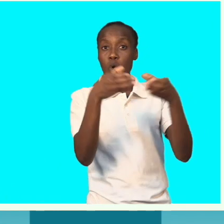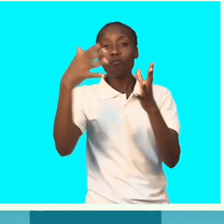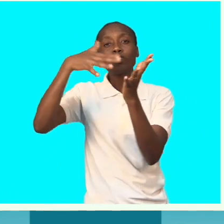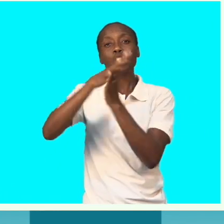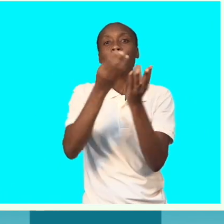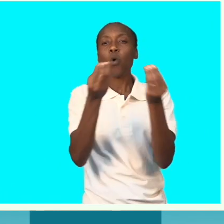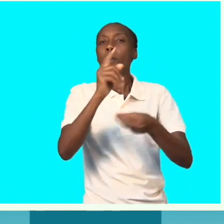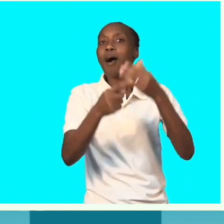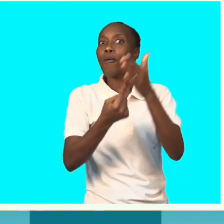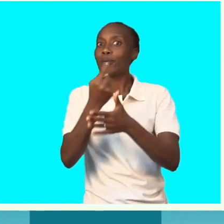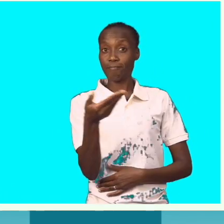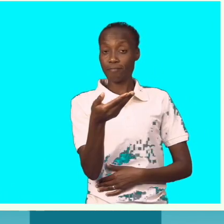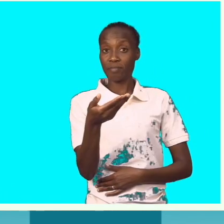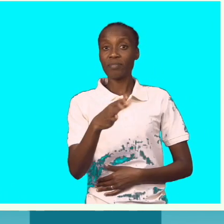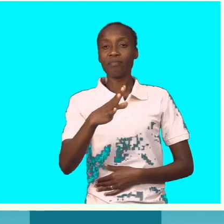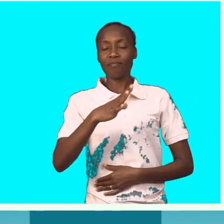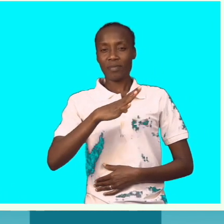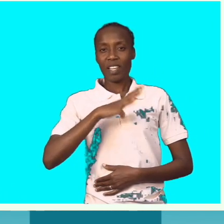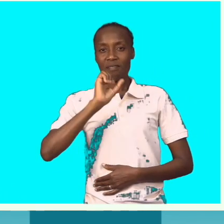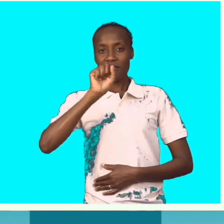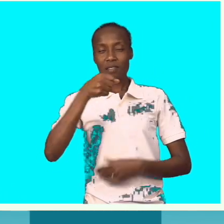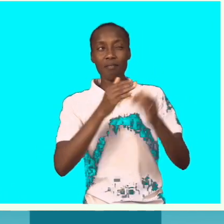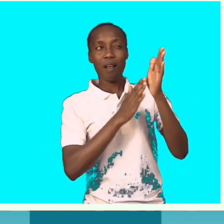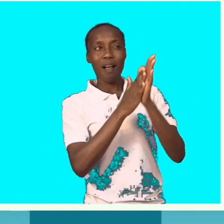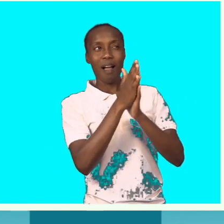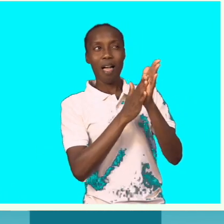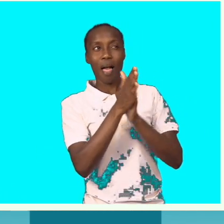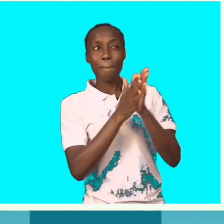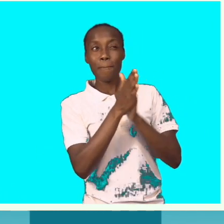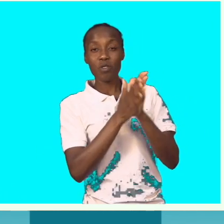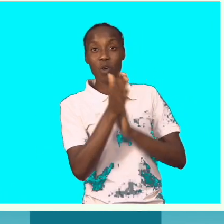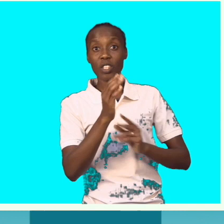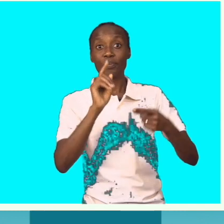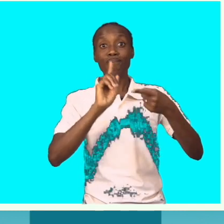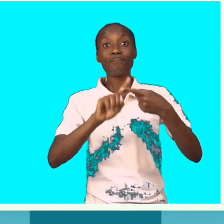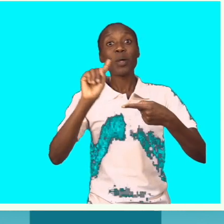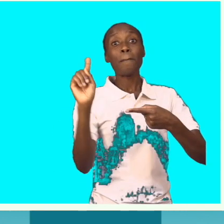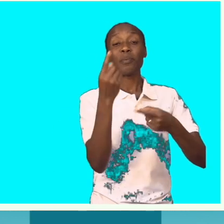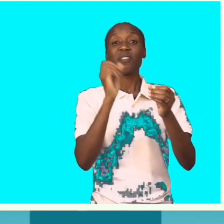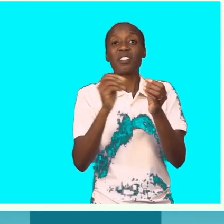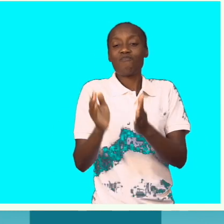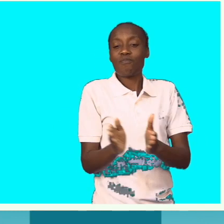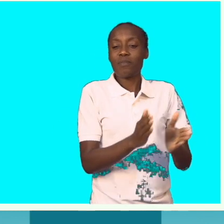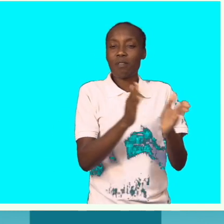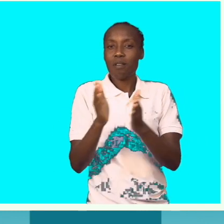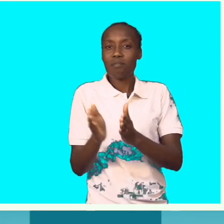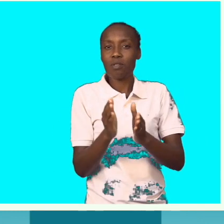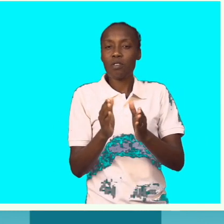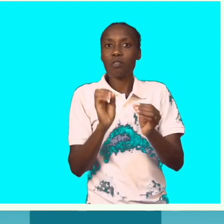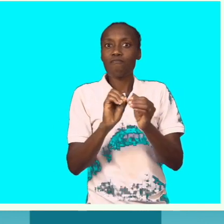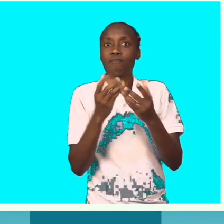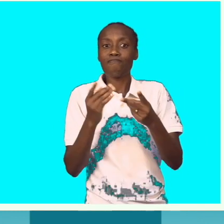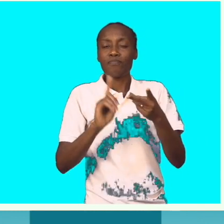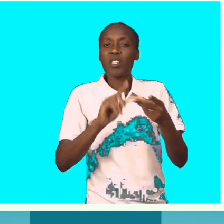conta como tudo aconteceu. Mafil tem ambições. Primeiro, organizou-se,